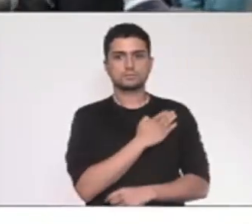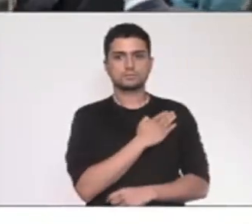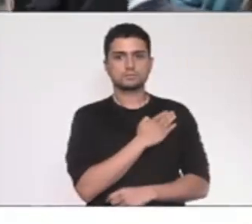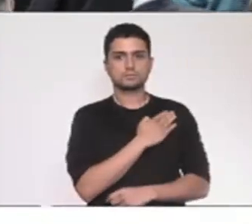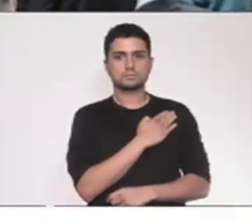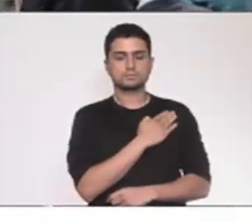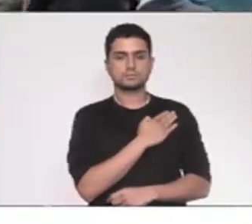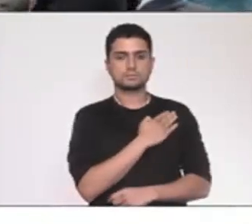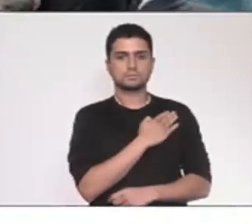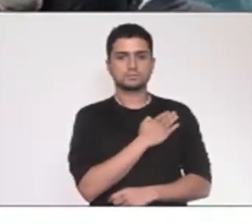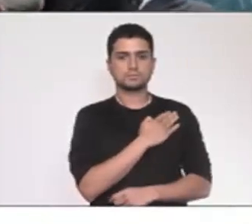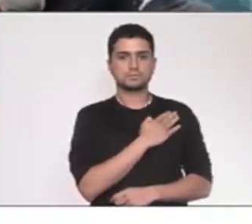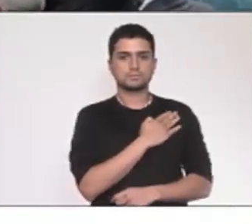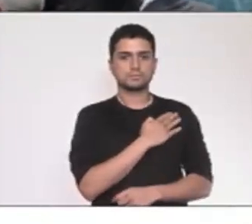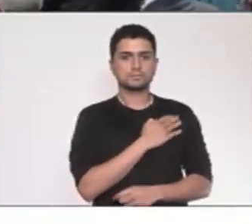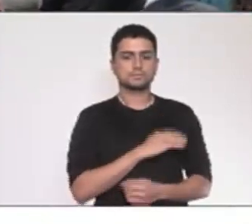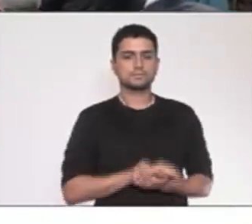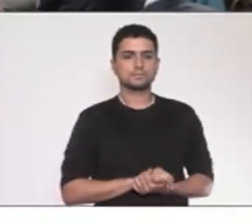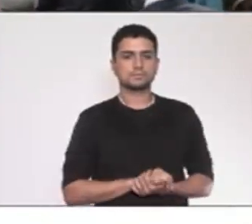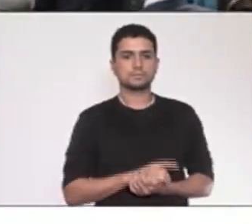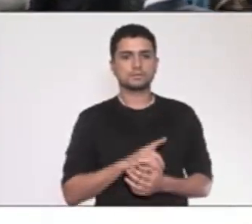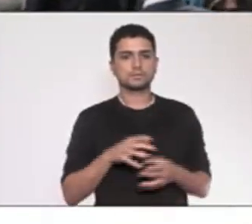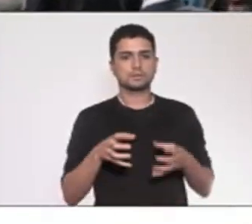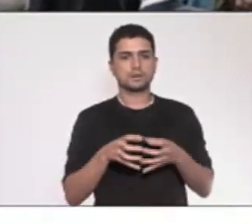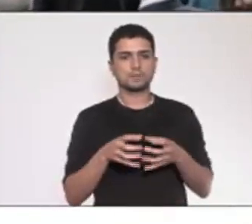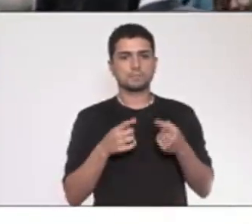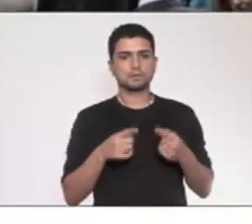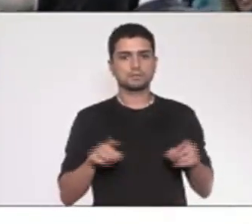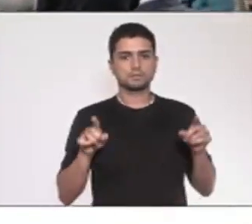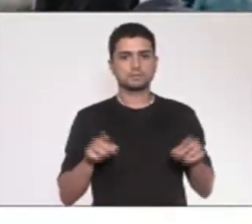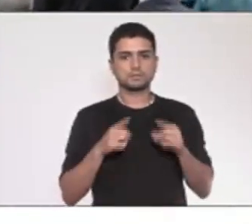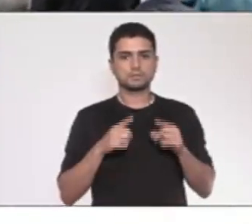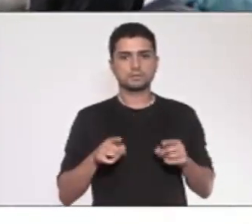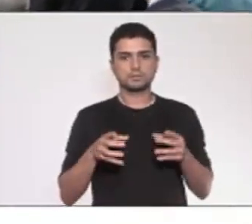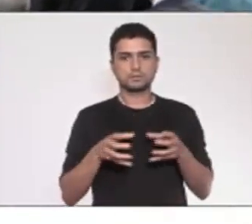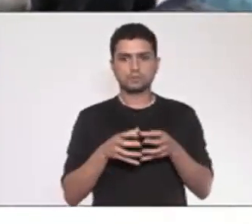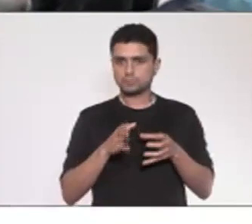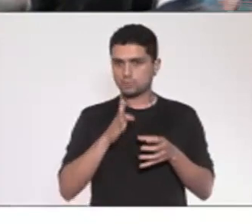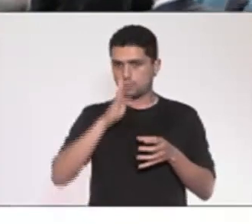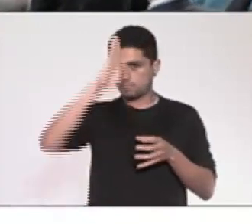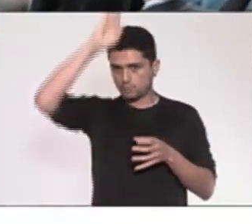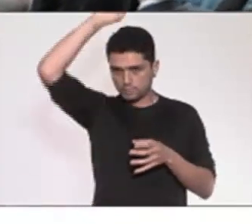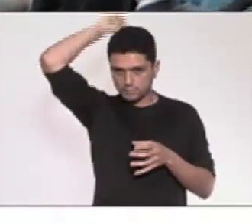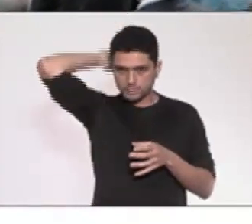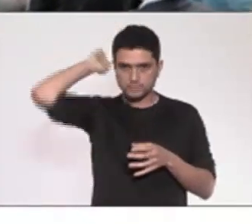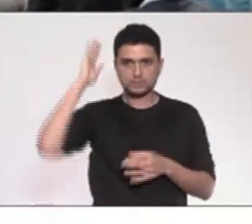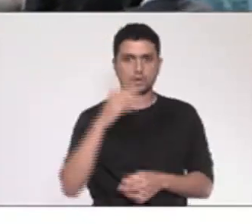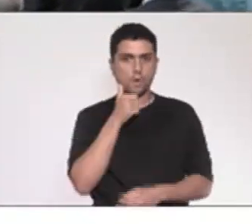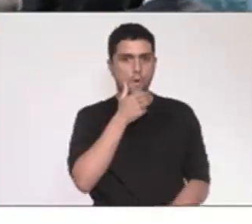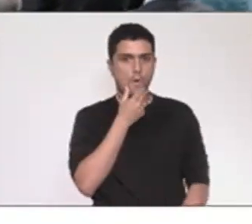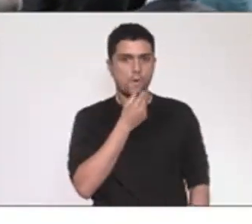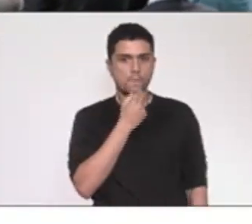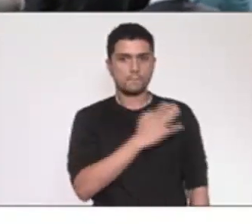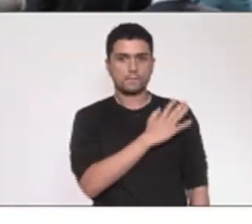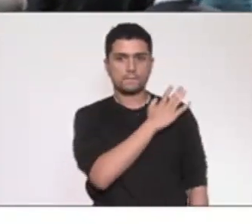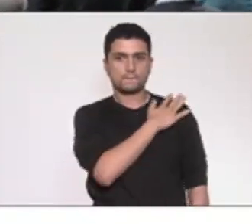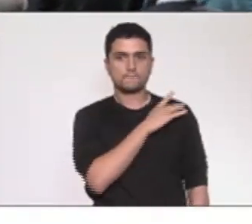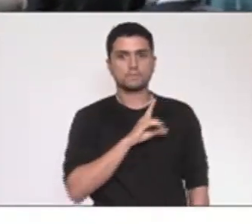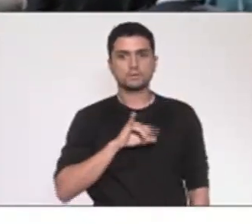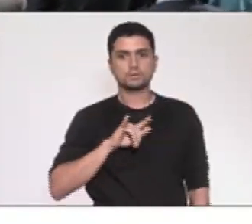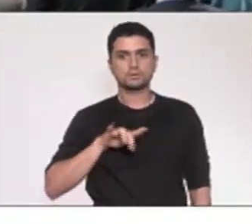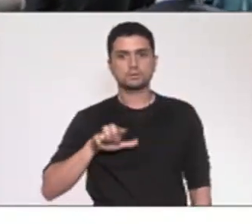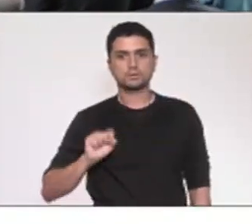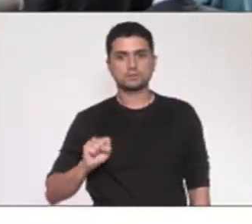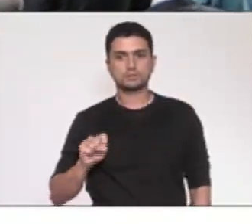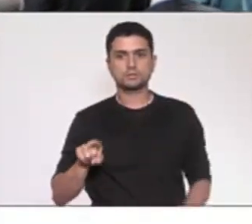de Bombeiros do Estado do Rio de Janeiro, sob regência do subtenente Diógenes, com a participação do coral da Polícia Civil do